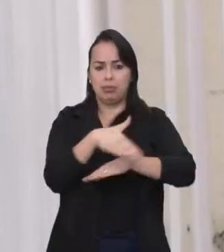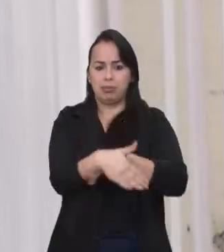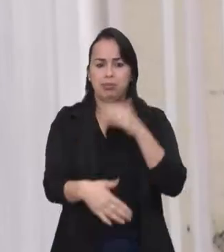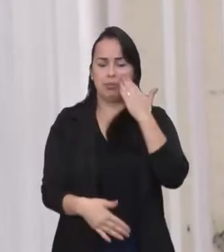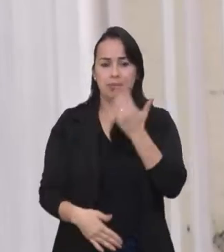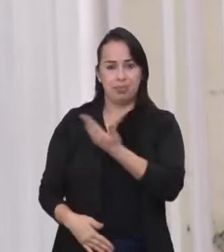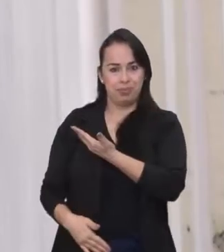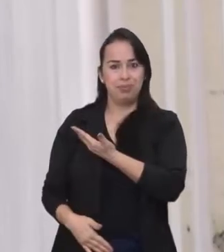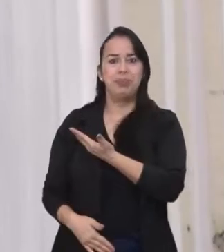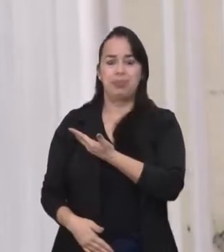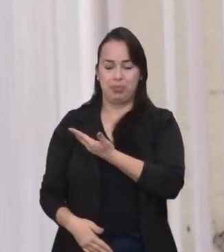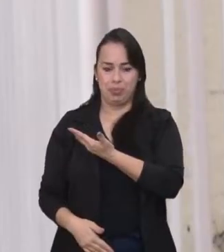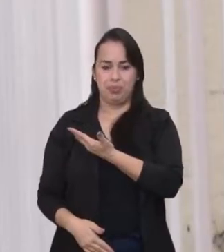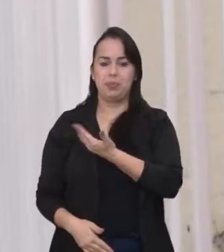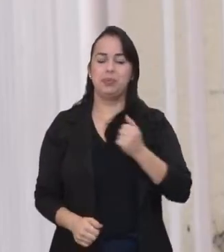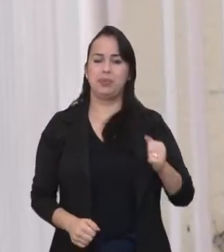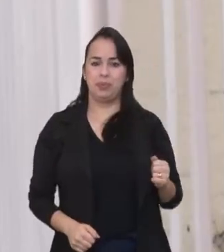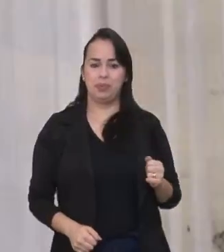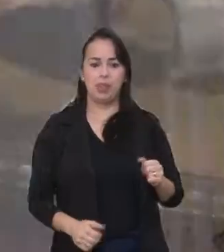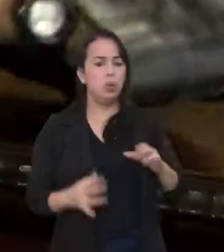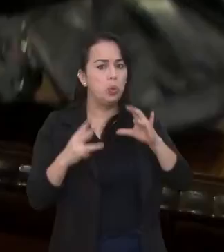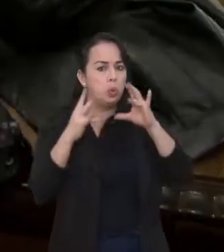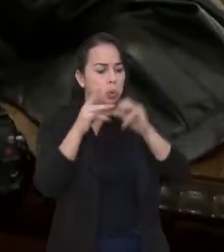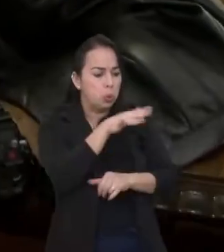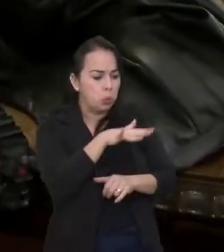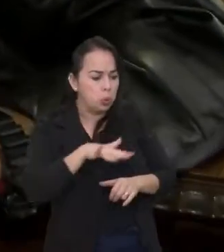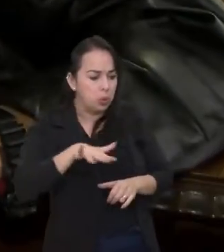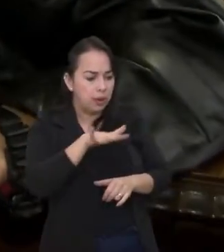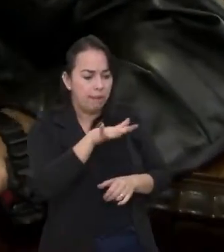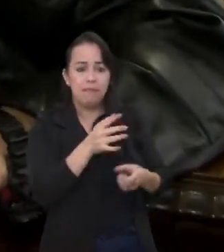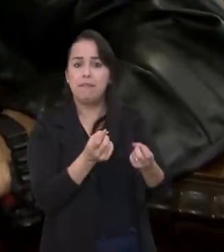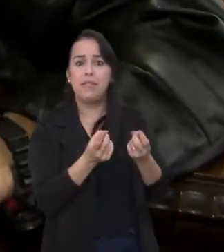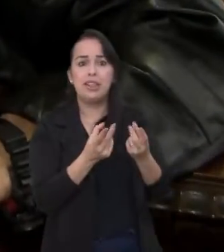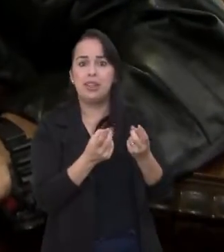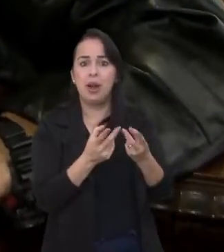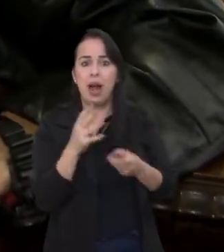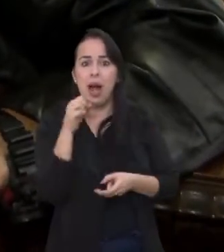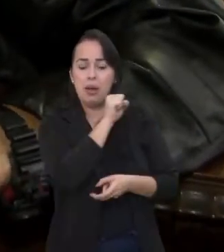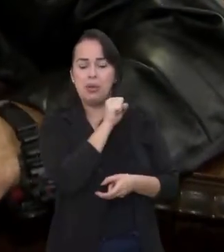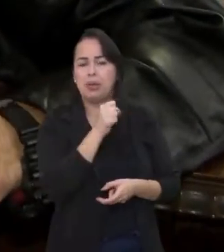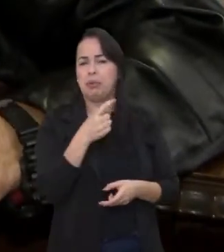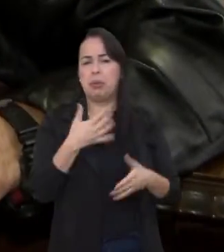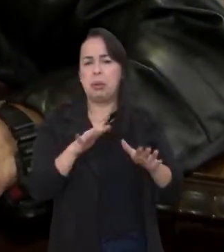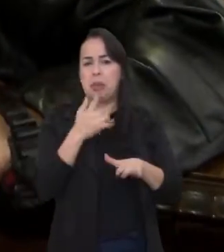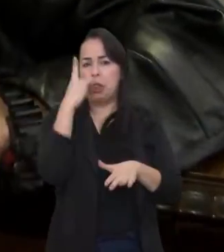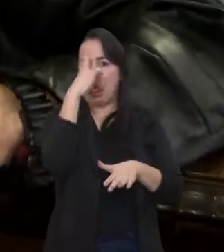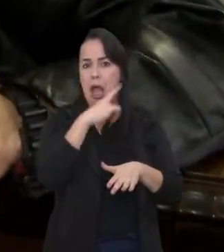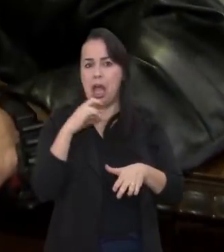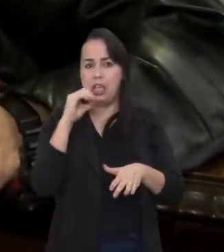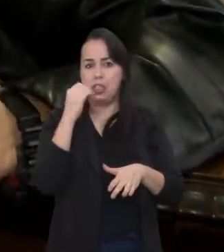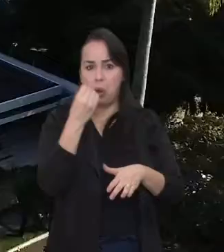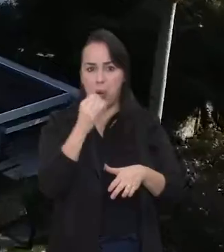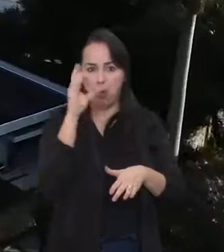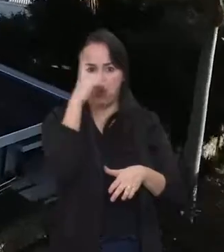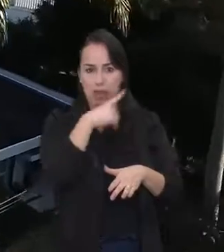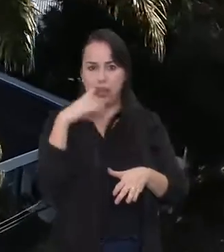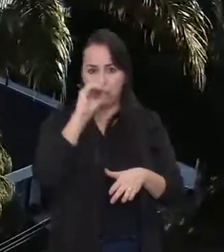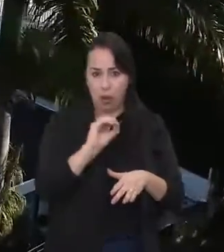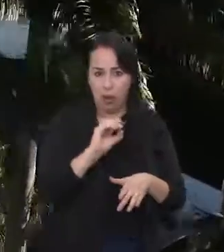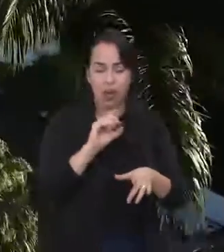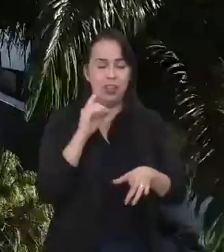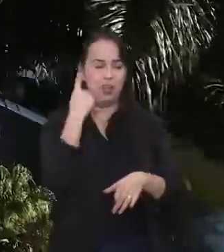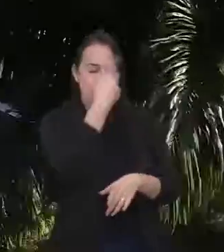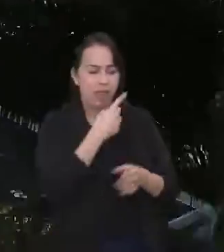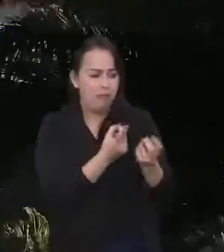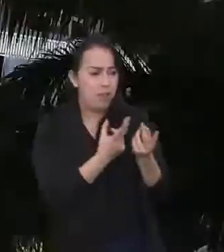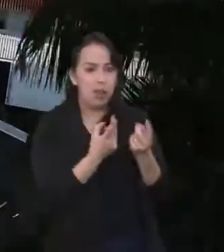a Raposo Tavares de lá, tudo vendido. E eu acho que não deu 10 horas de venda, vendeu tudo. Depois